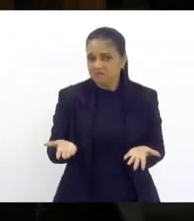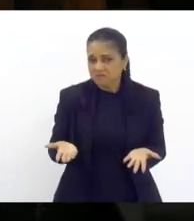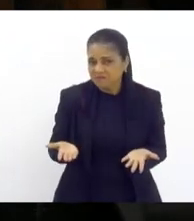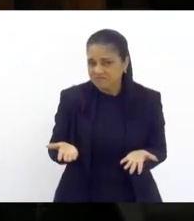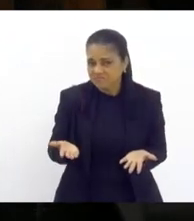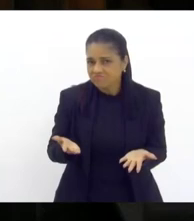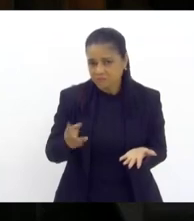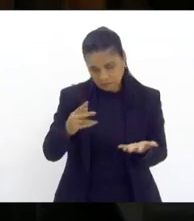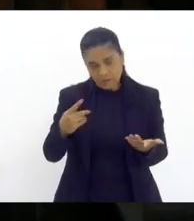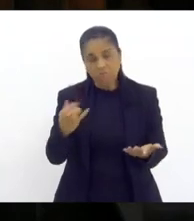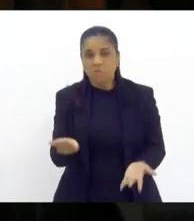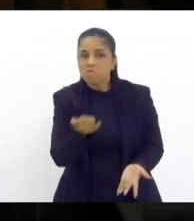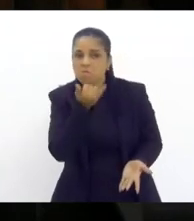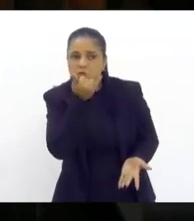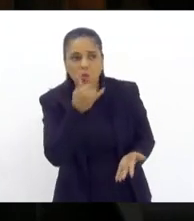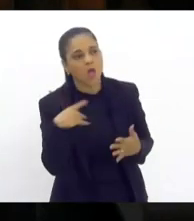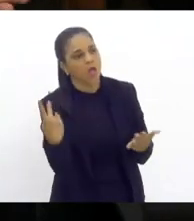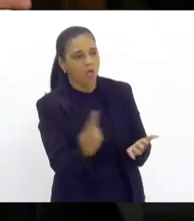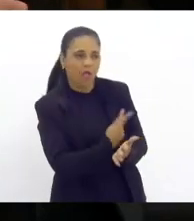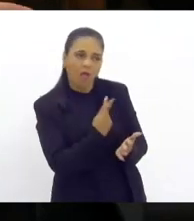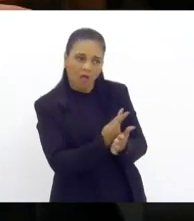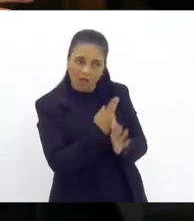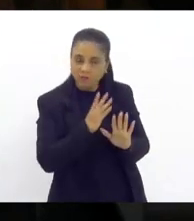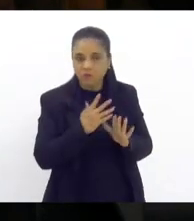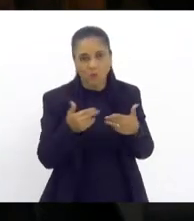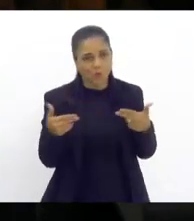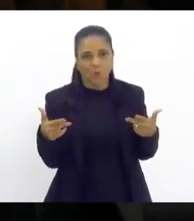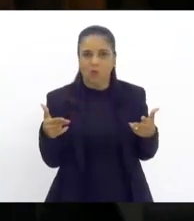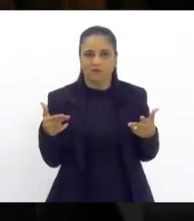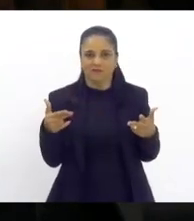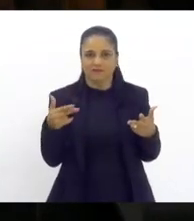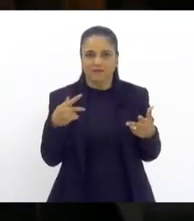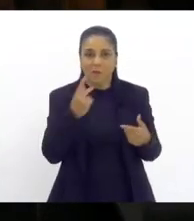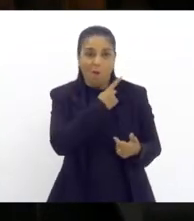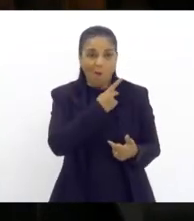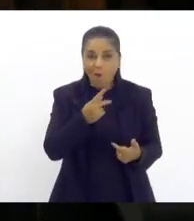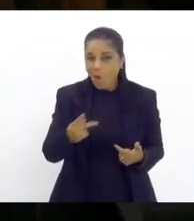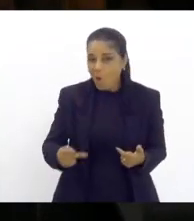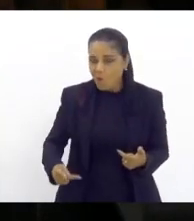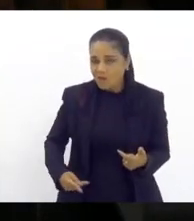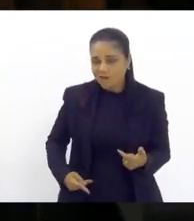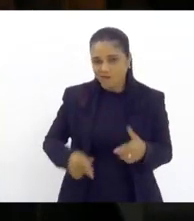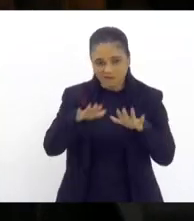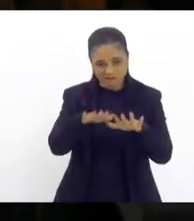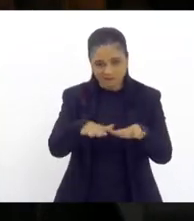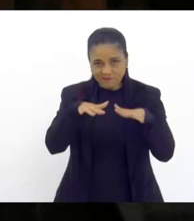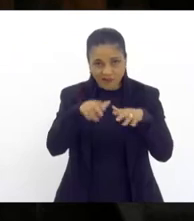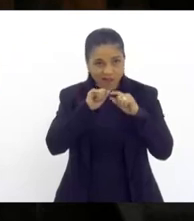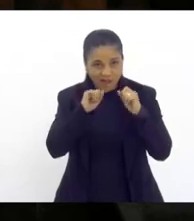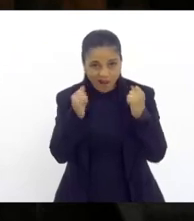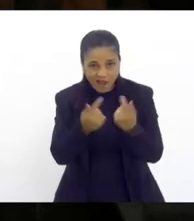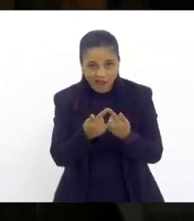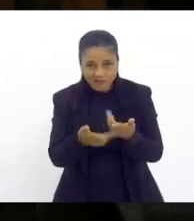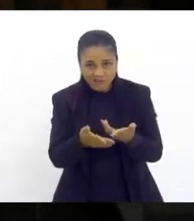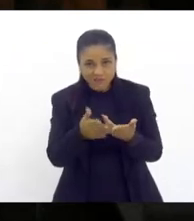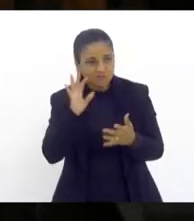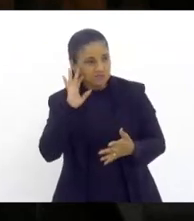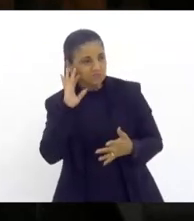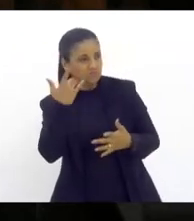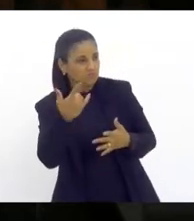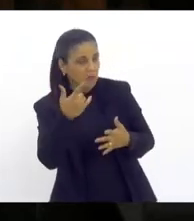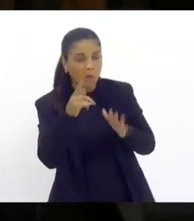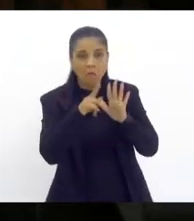coisa errada. Não cabe ao presidente da casa decidir se um projeto pode